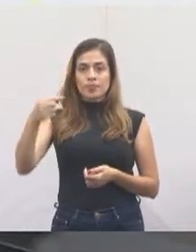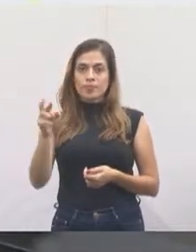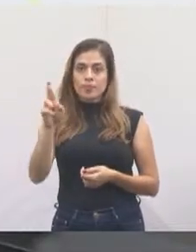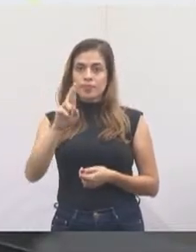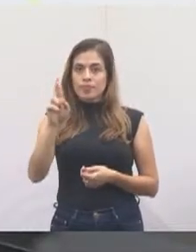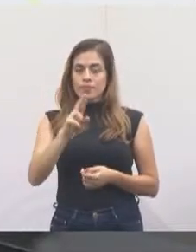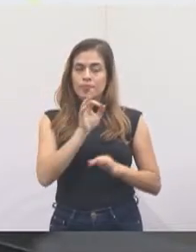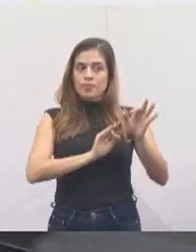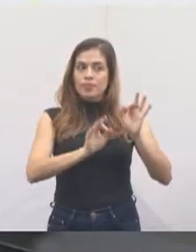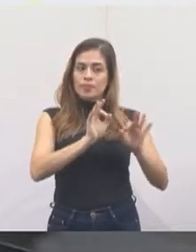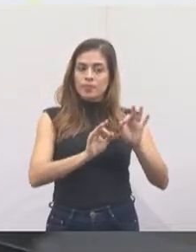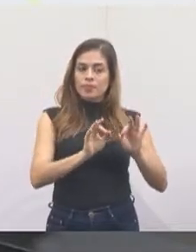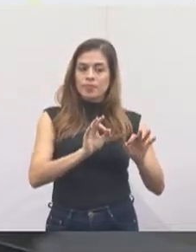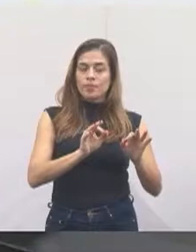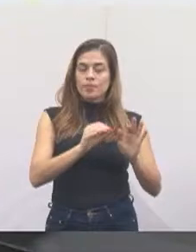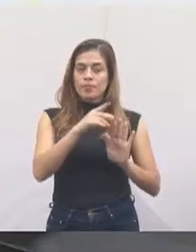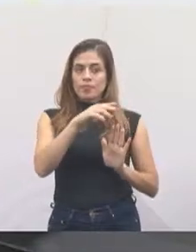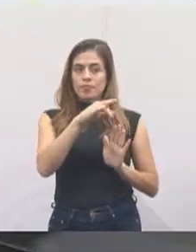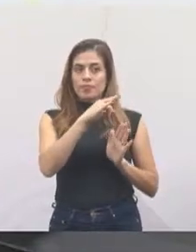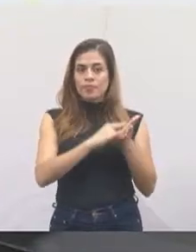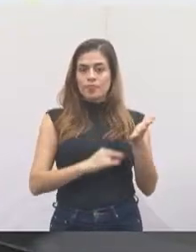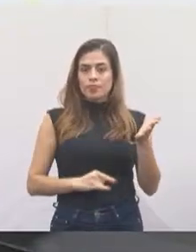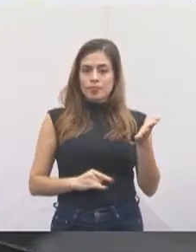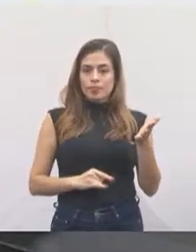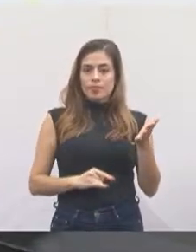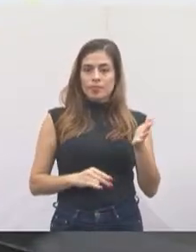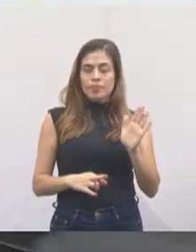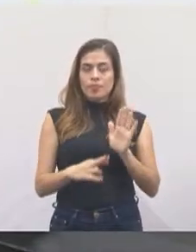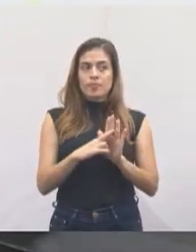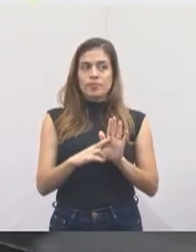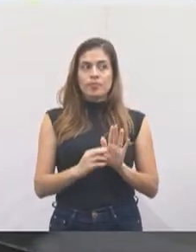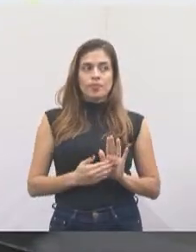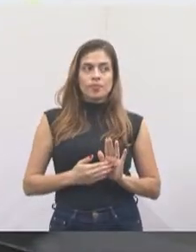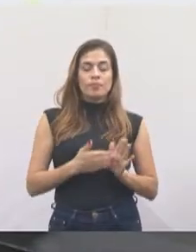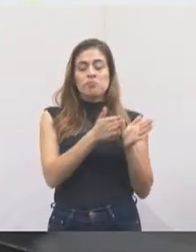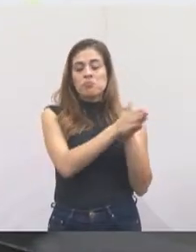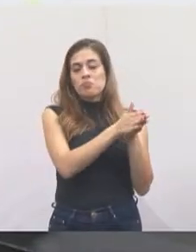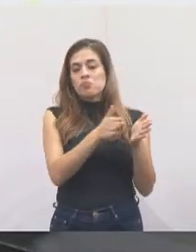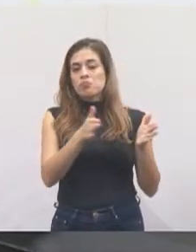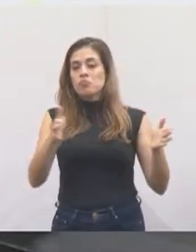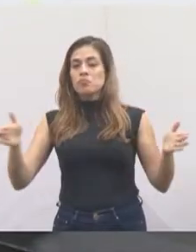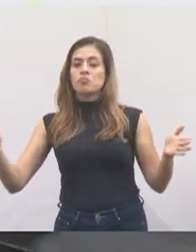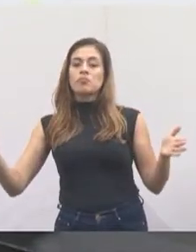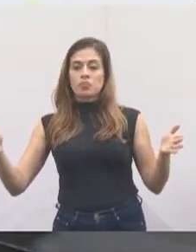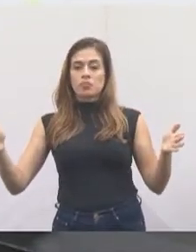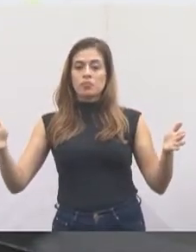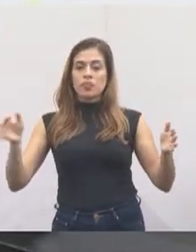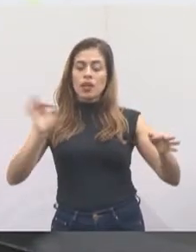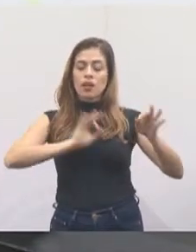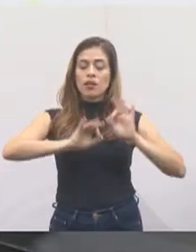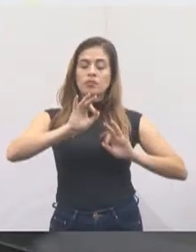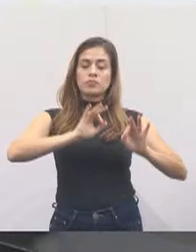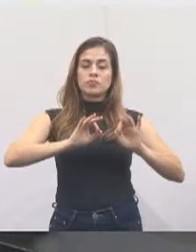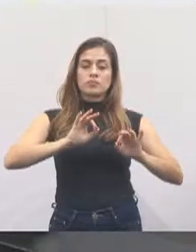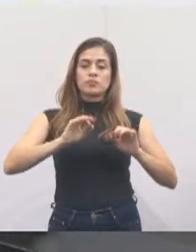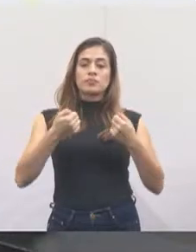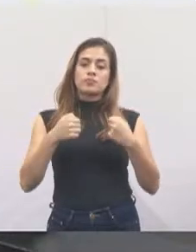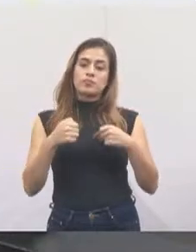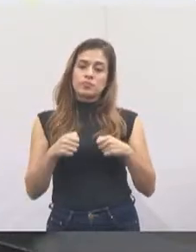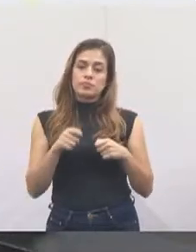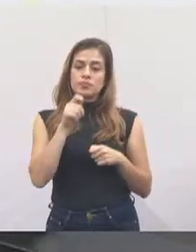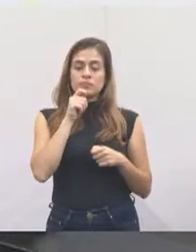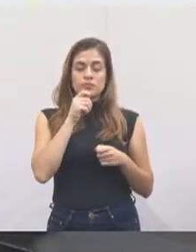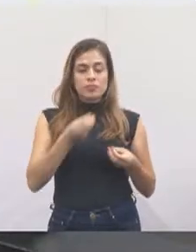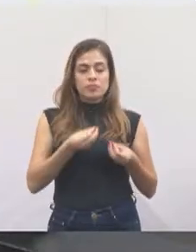processo de elaboração do termo de referência assim quanto tempo poderá perdurar essa elaboração qual o prazo para a